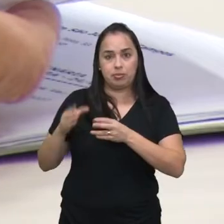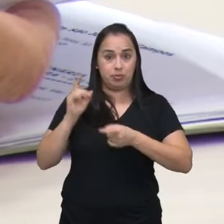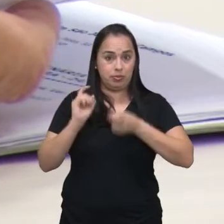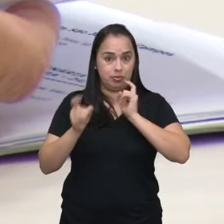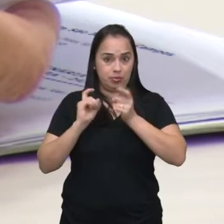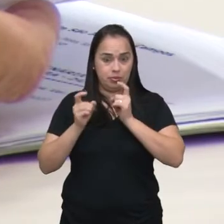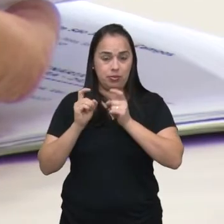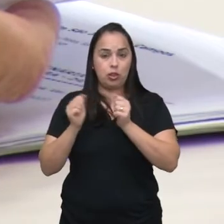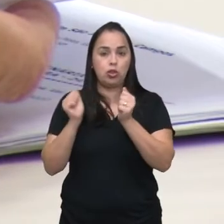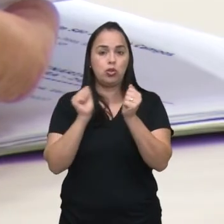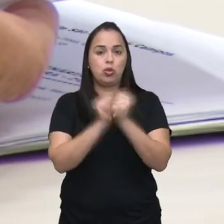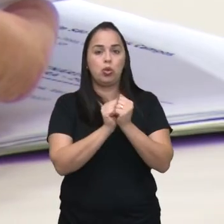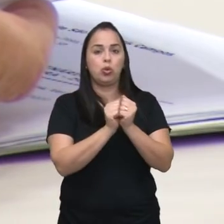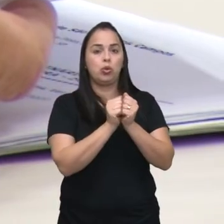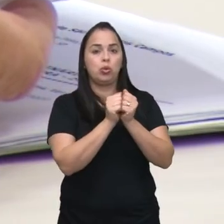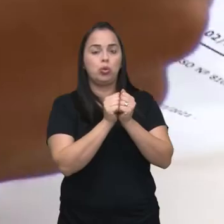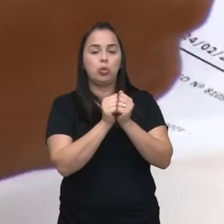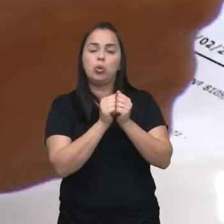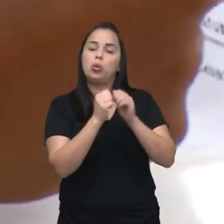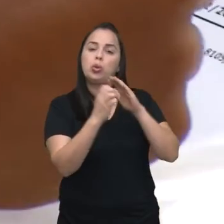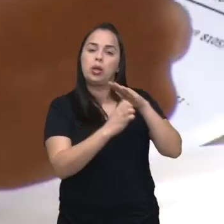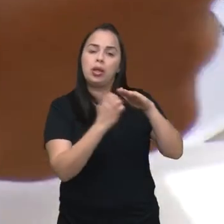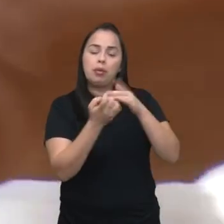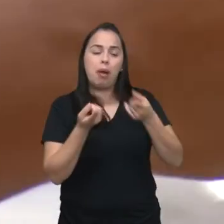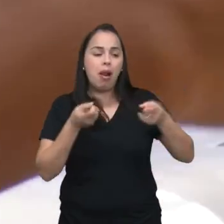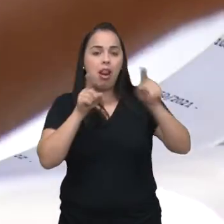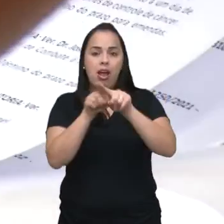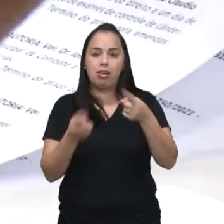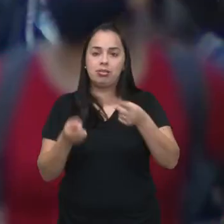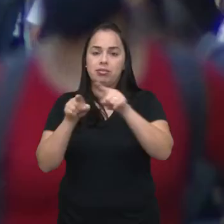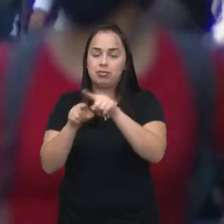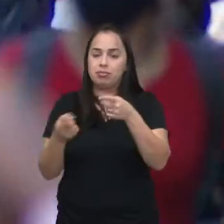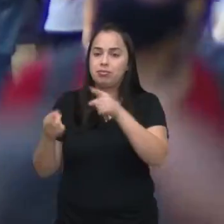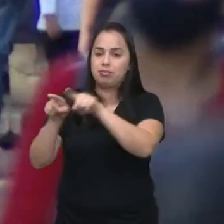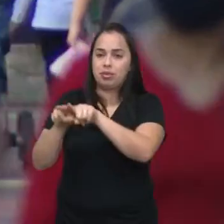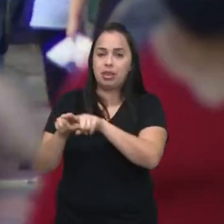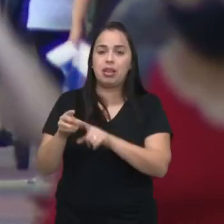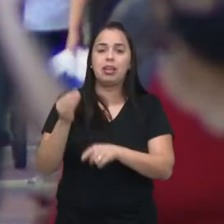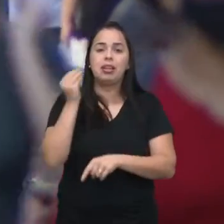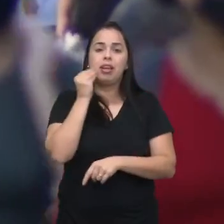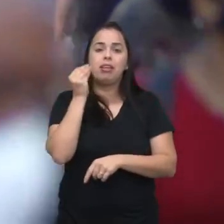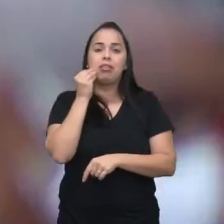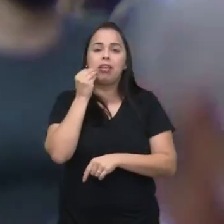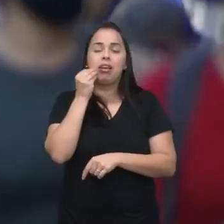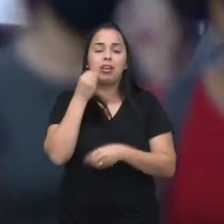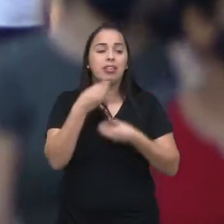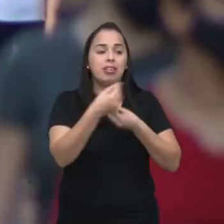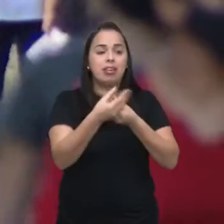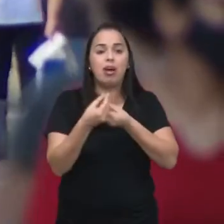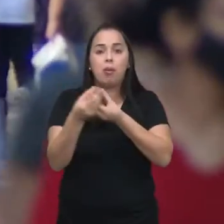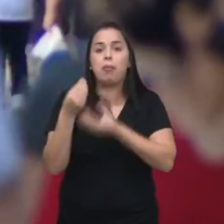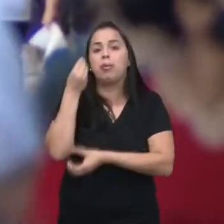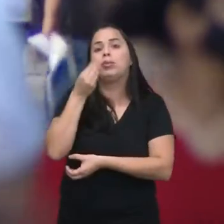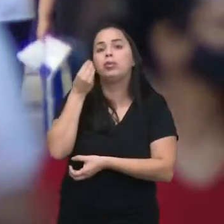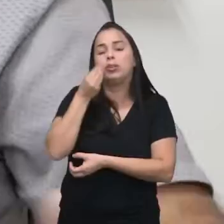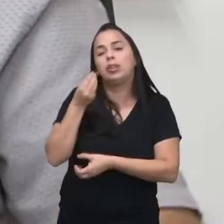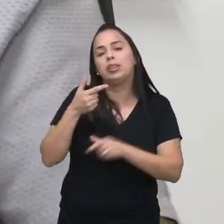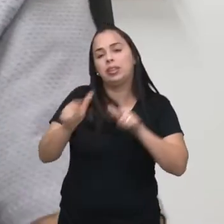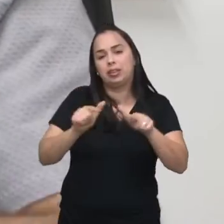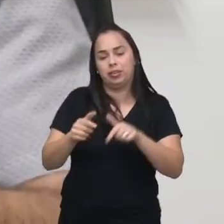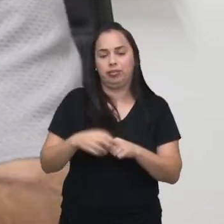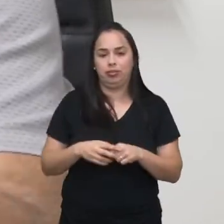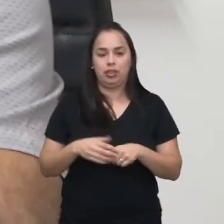realizando reuniões com órgãos e entidades para firmar parcerias Na tentativa de geração de empregos na cidade